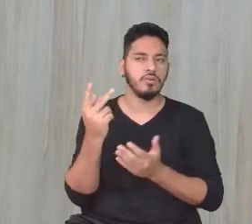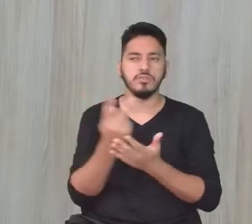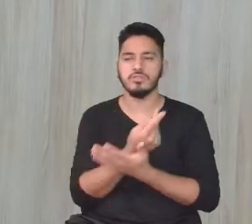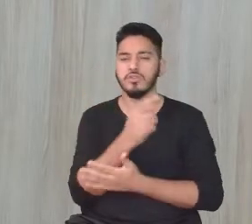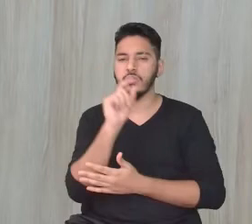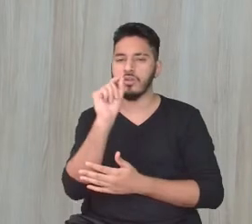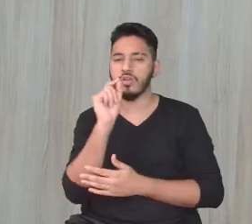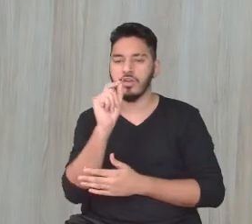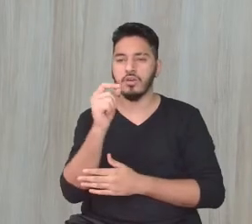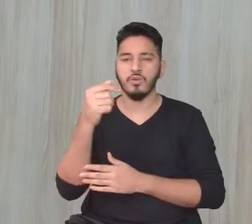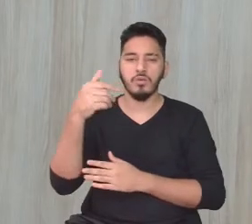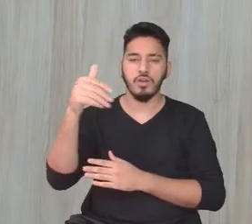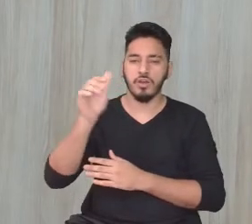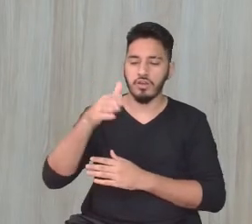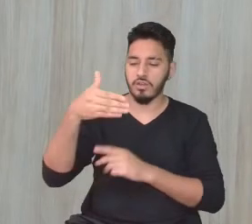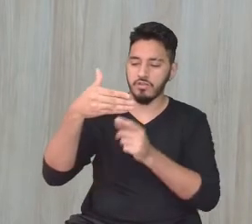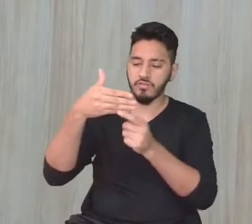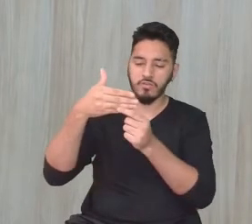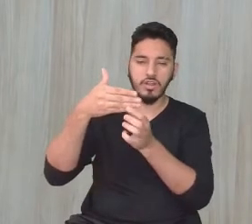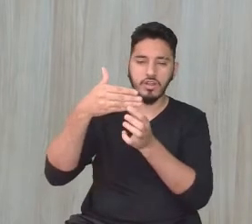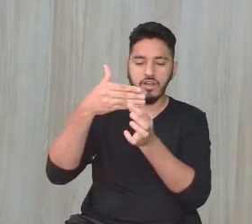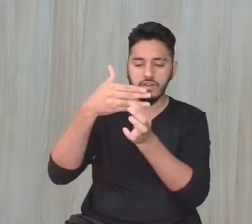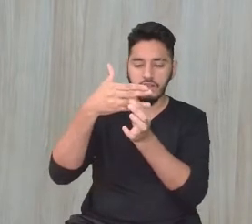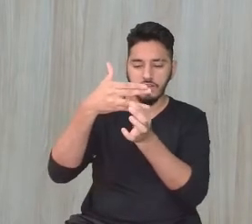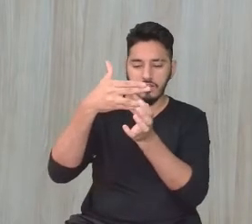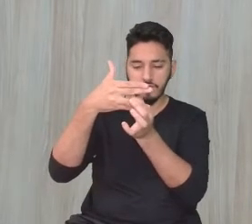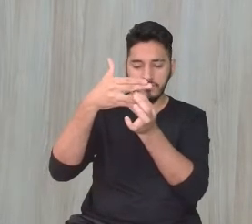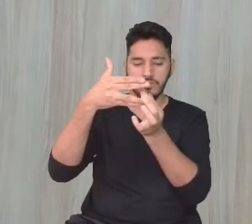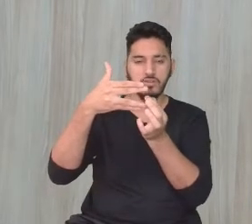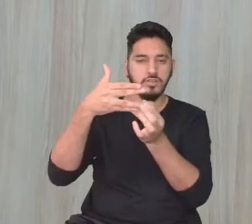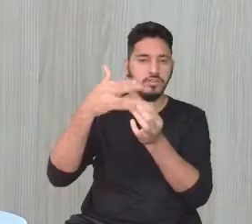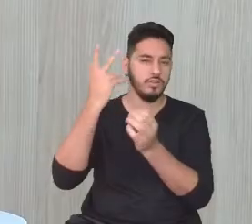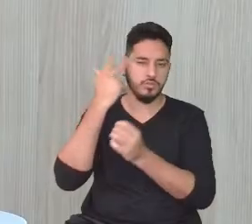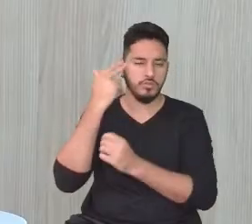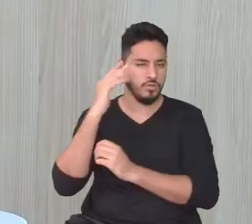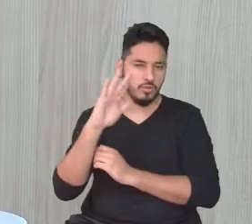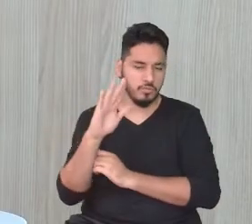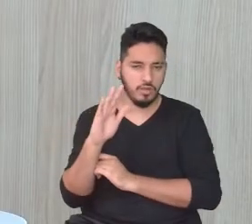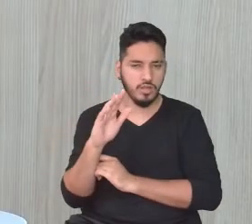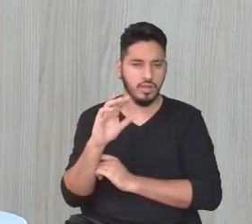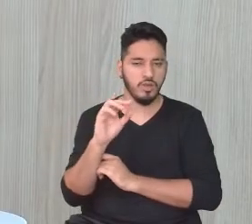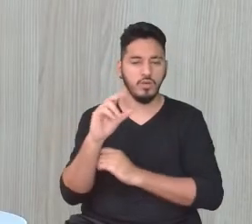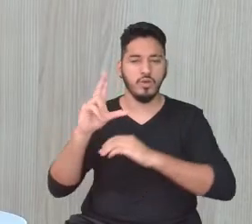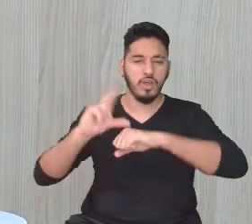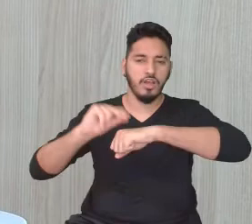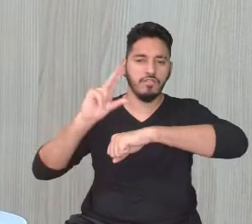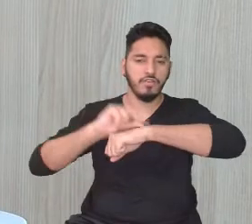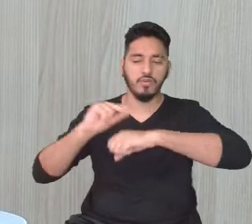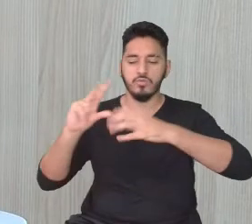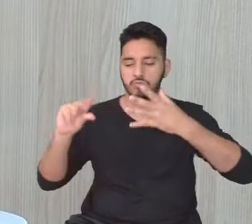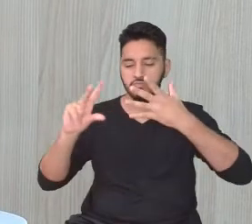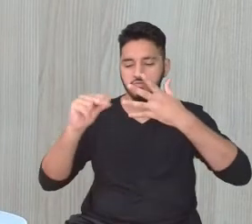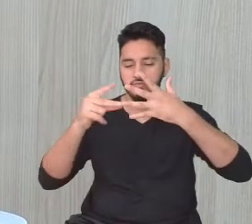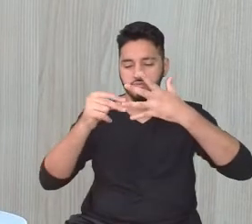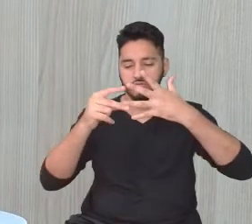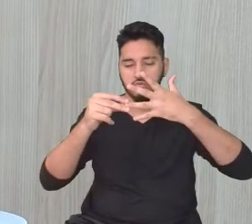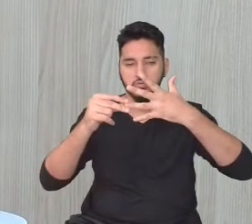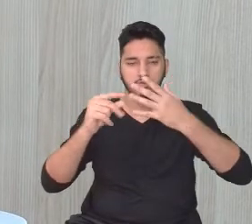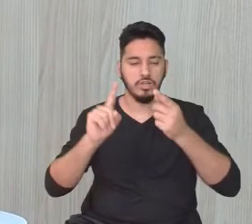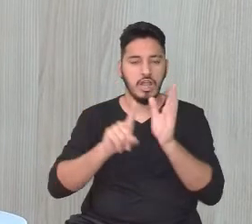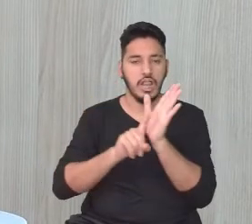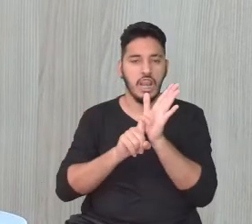quando uma florzinha furada simples fungo o um gafanhoto gafanhoto Zinho